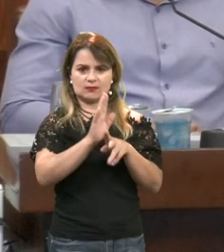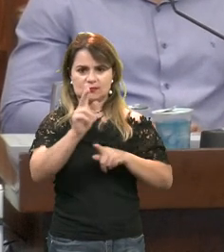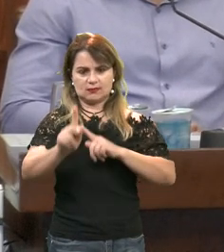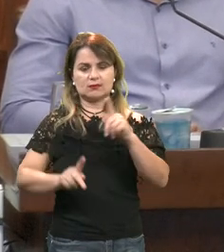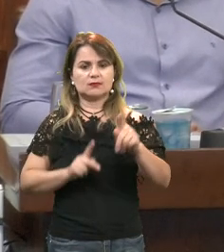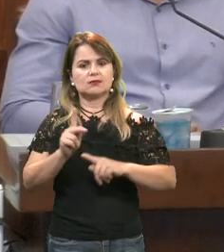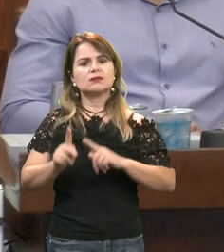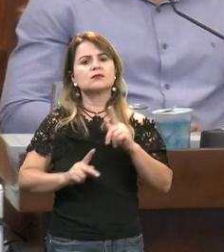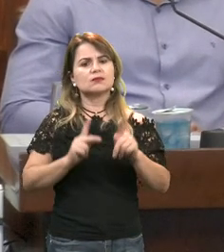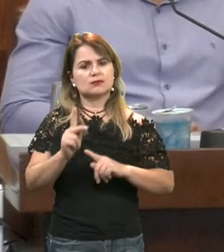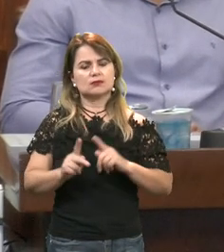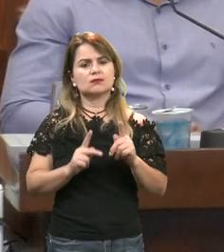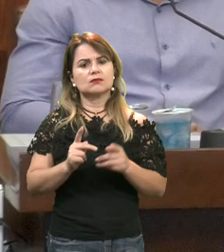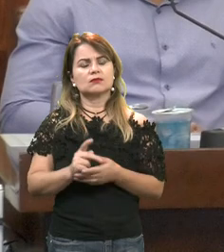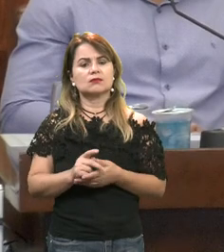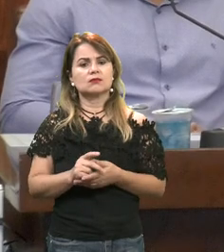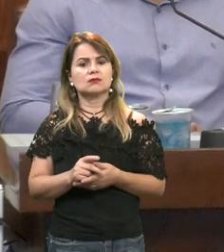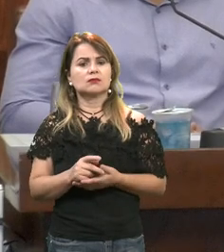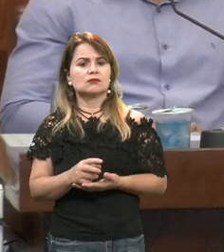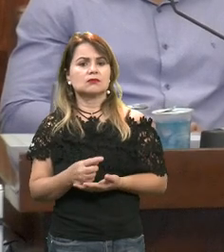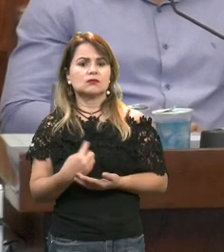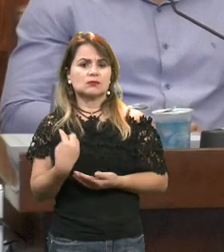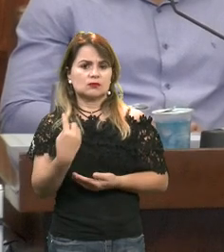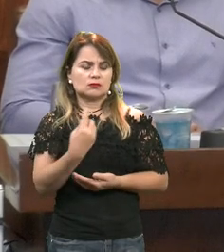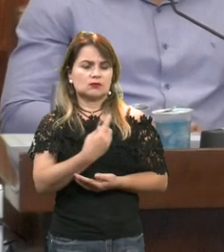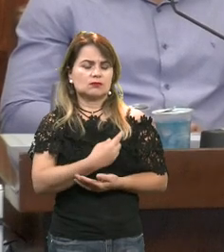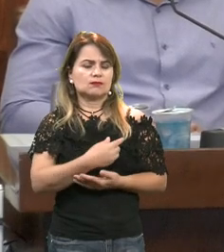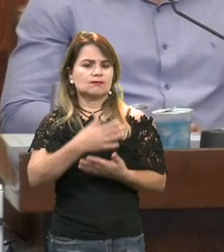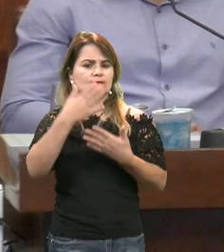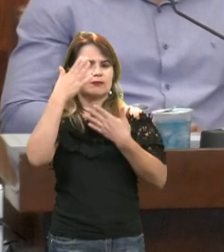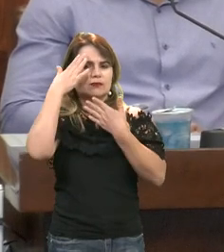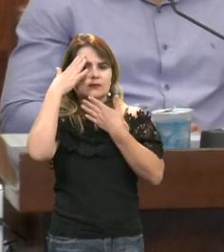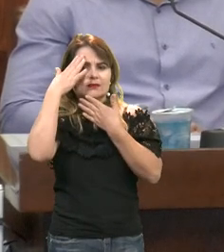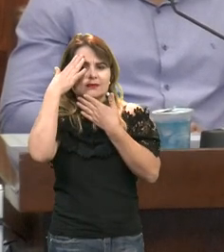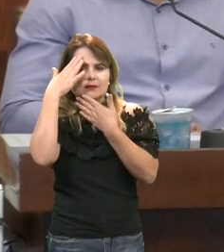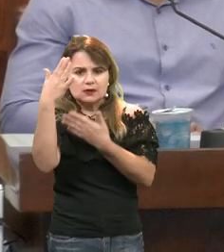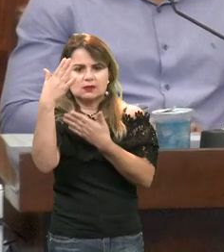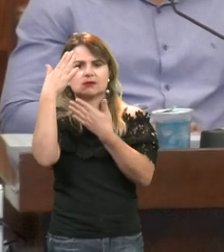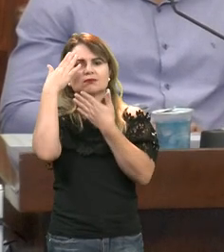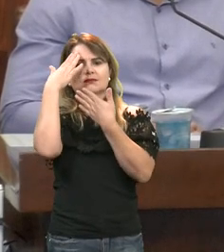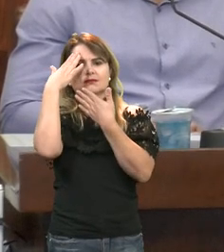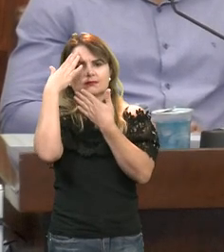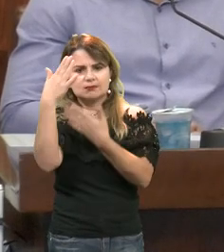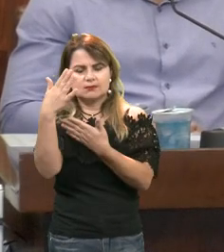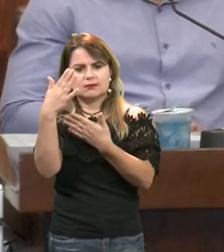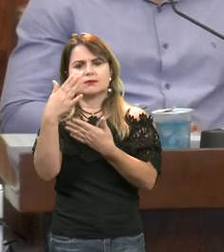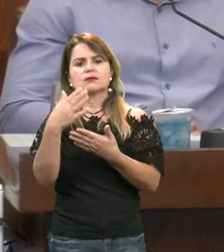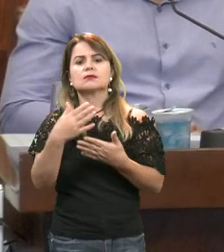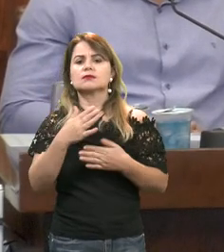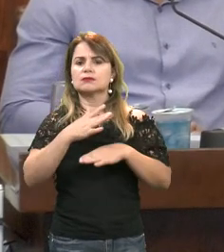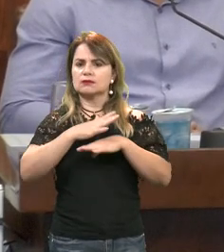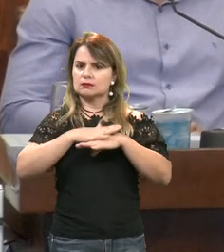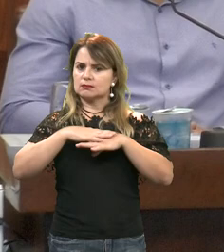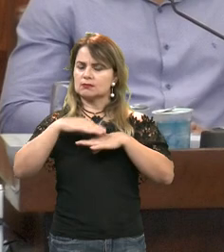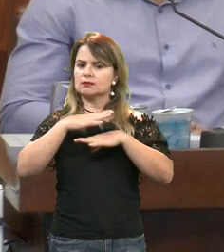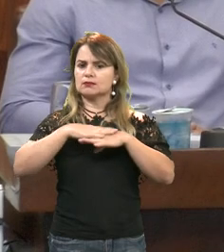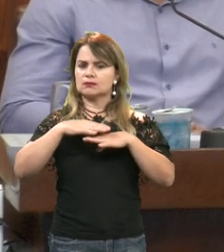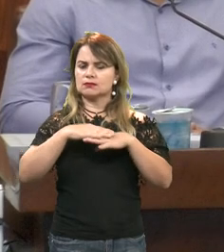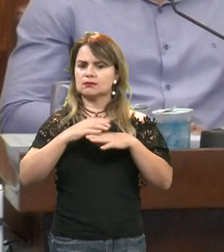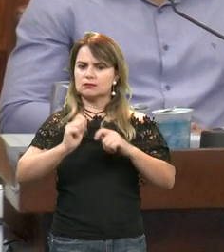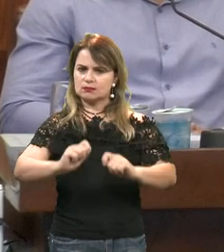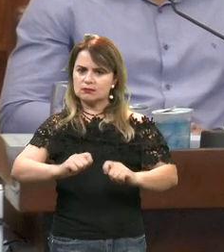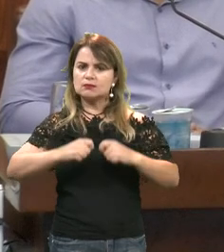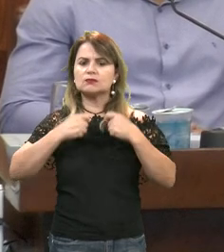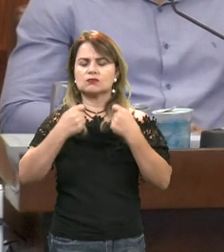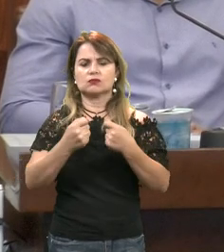nossa gente. Nós só temos aqui de agradecer muito todo o carinho, toda a dedicação, todo o